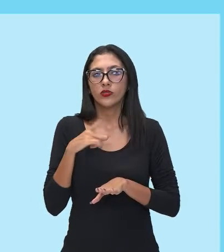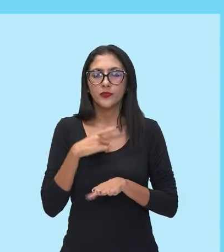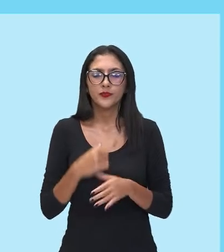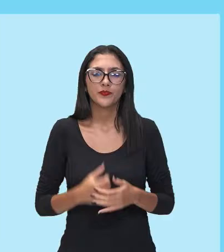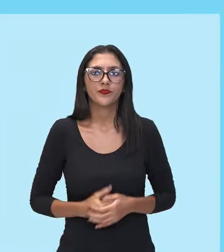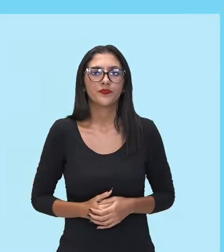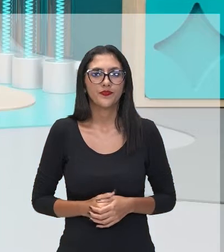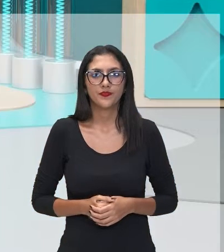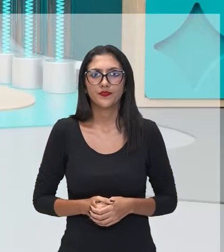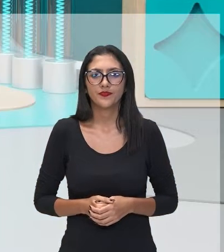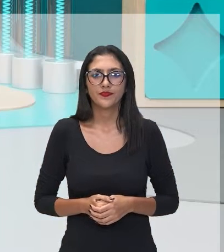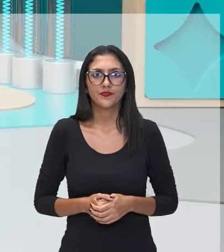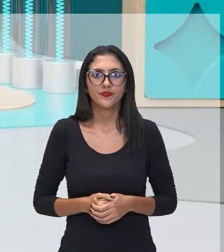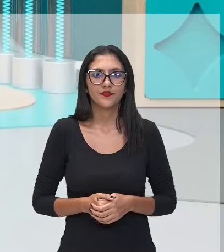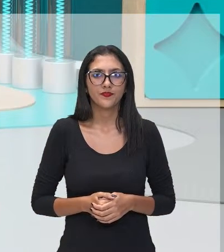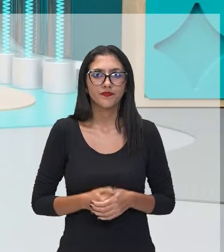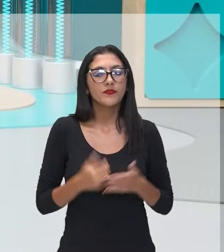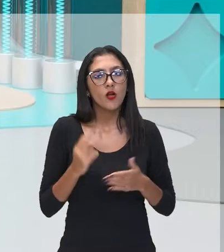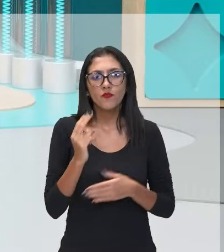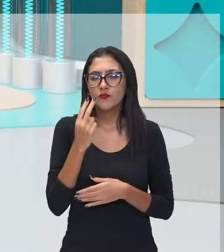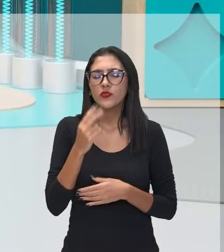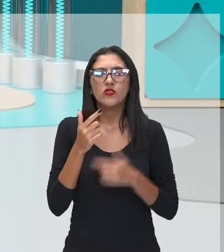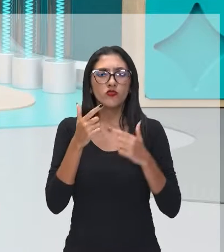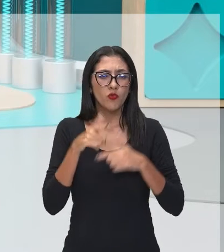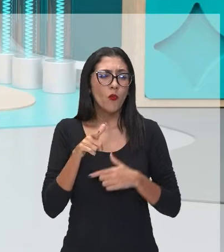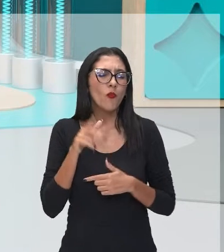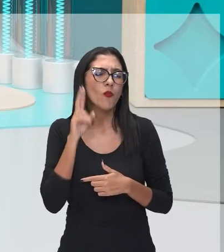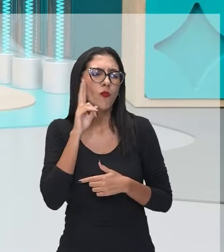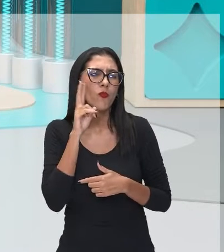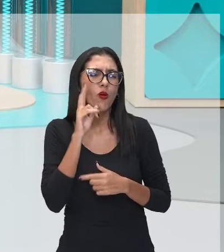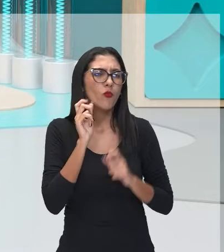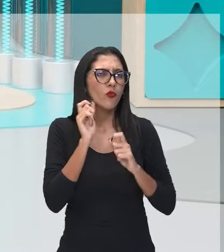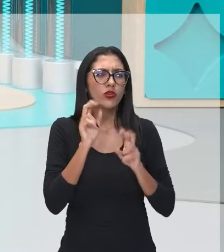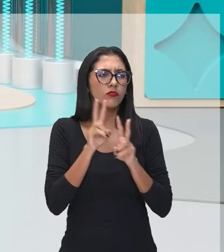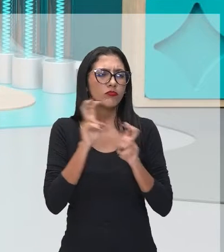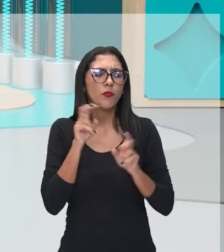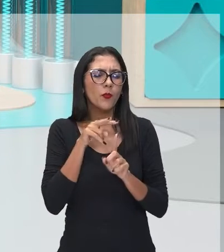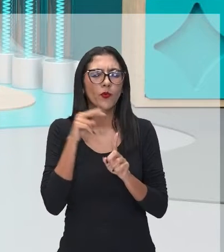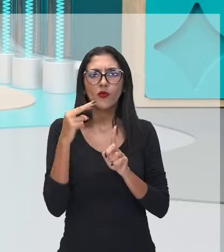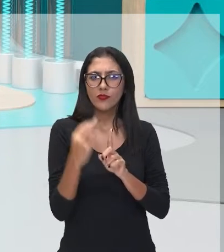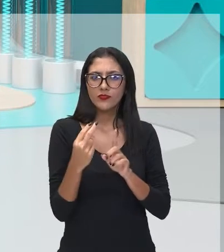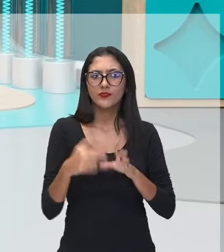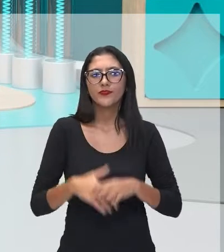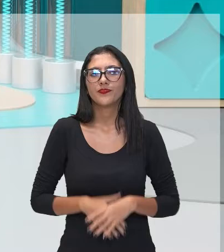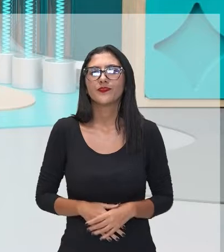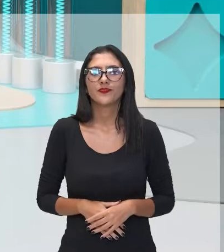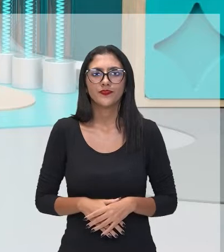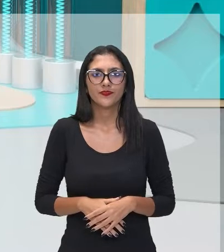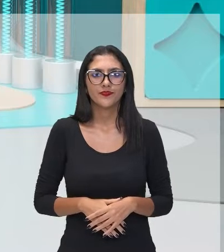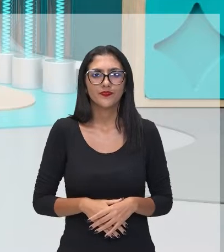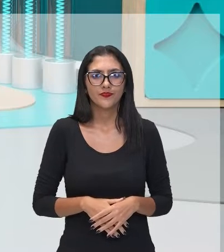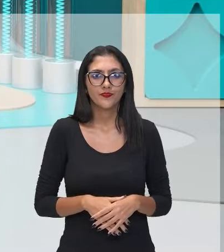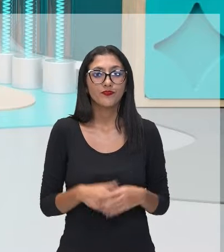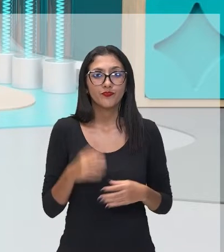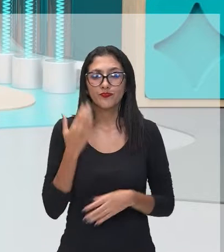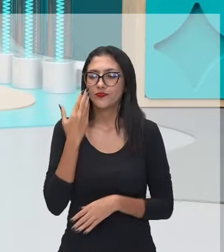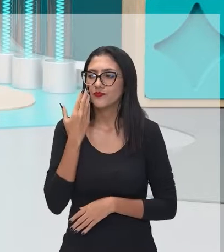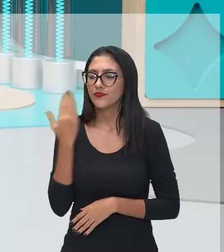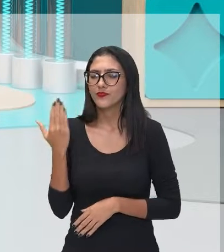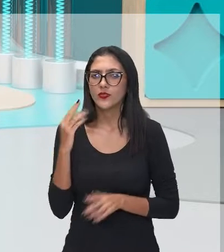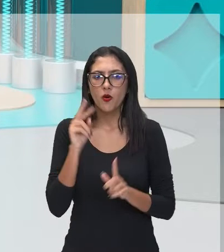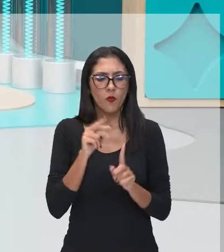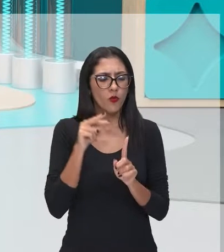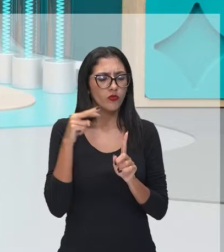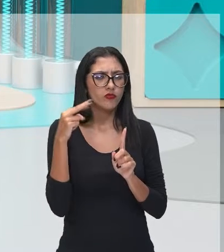Então, voltando aqui comigo, então vamos só relembrar o que é um ponto de vista. Então, coloquei aqui do lado, certo? O ponto de